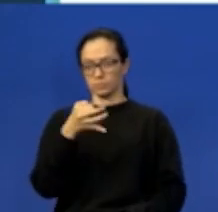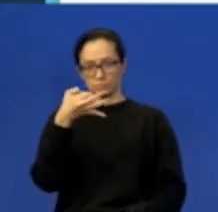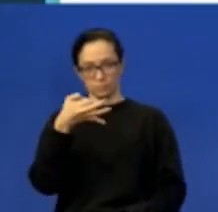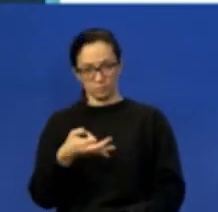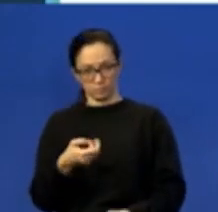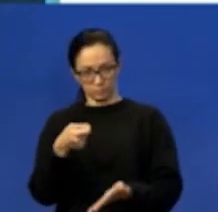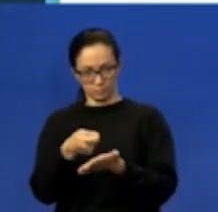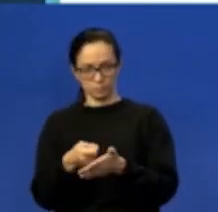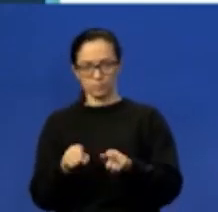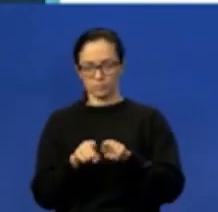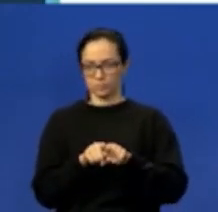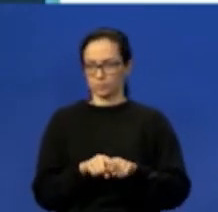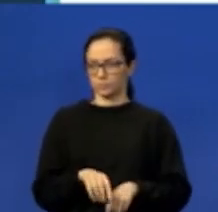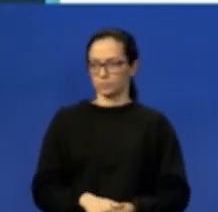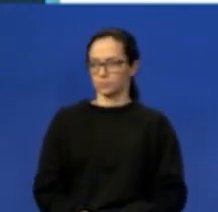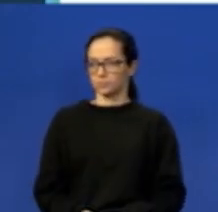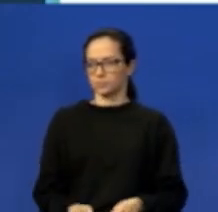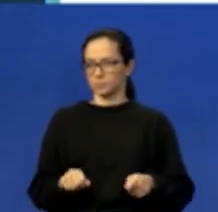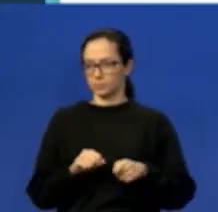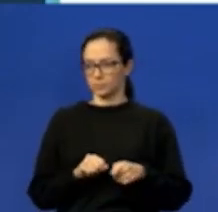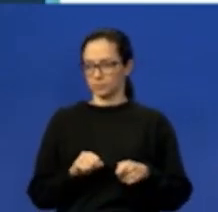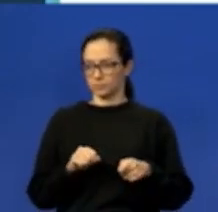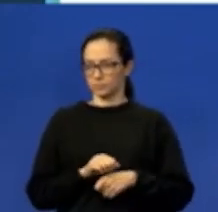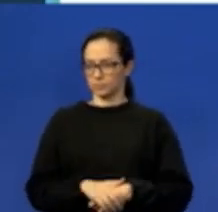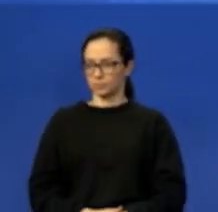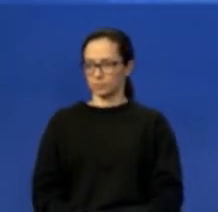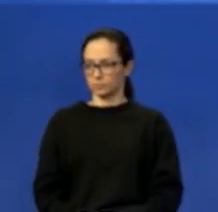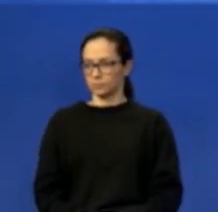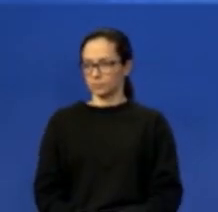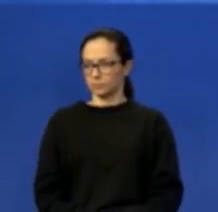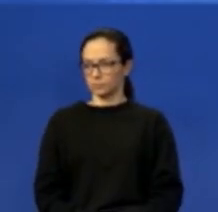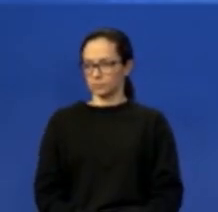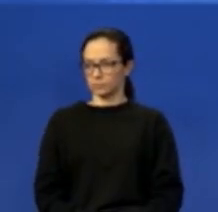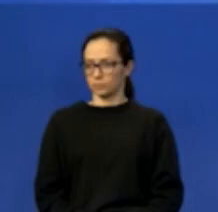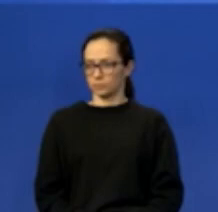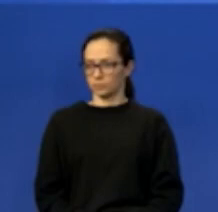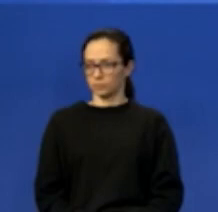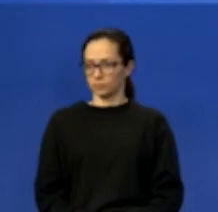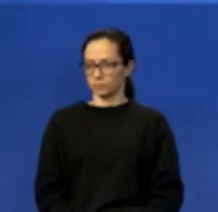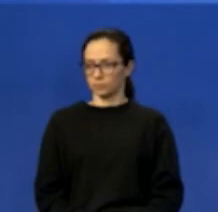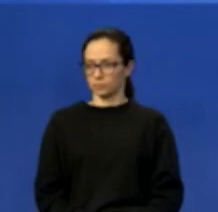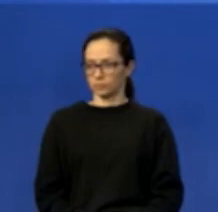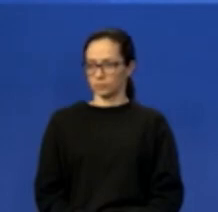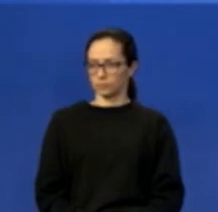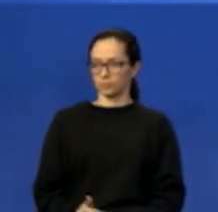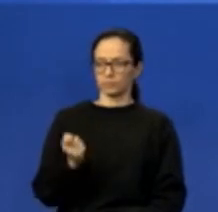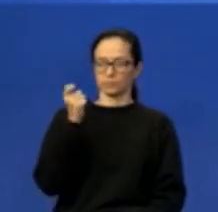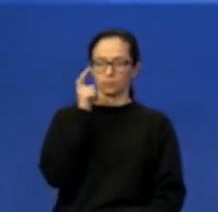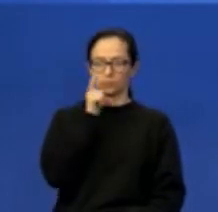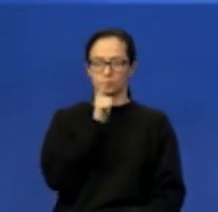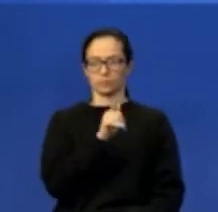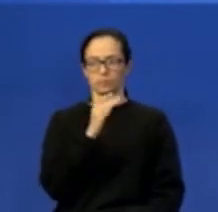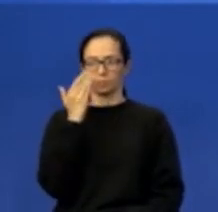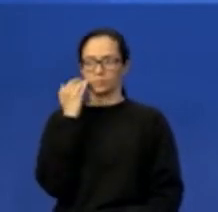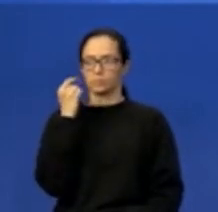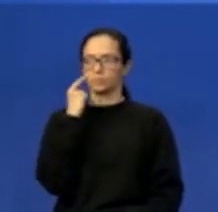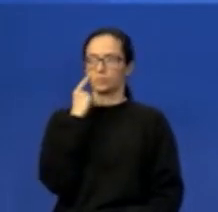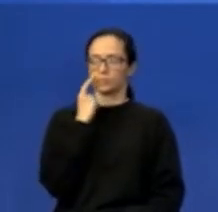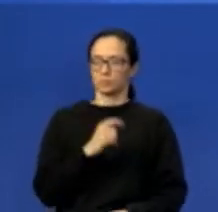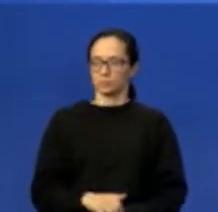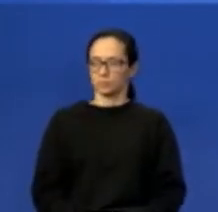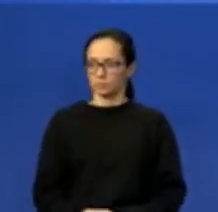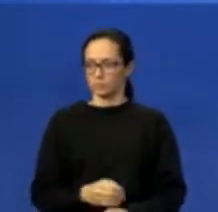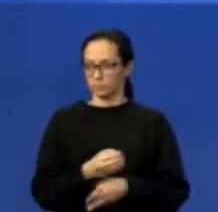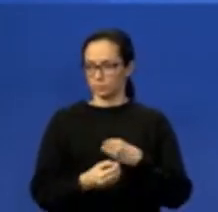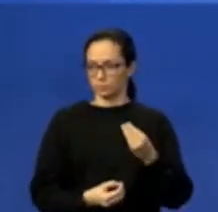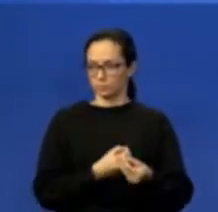com a Sociedade Brasileira de Patologia Clínica de 2014. Então, a gente vai ver, né, para o exame de urina, que a